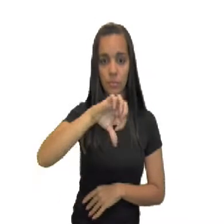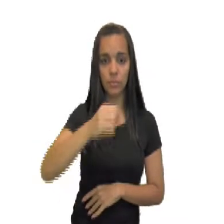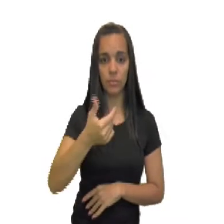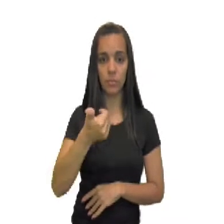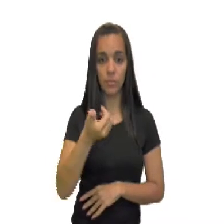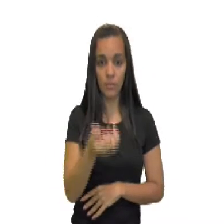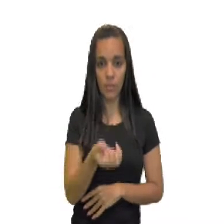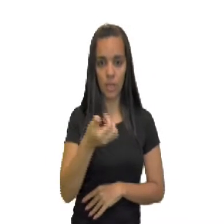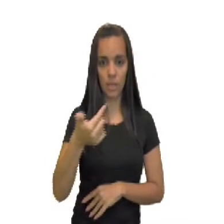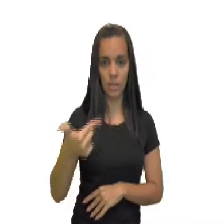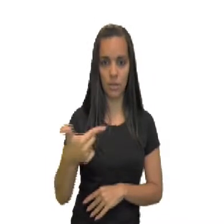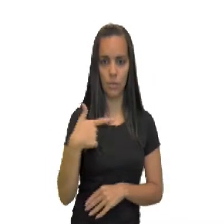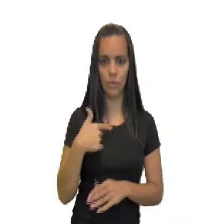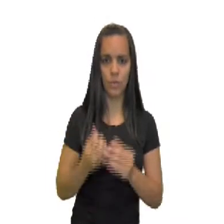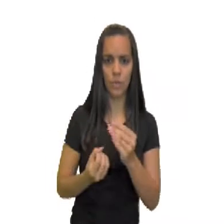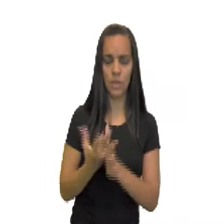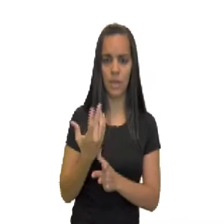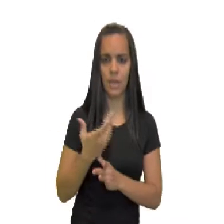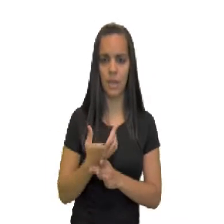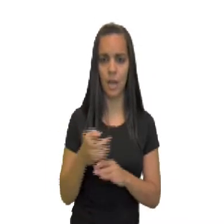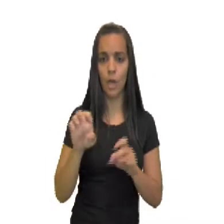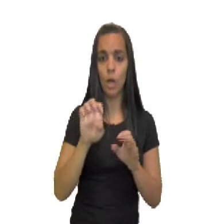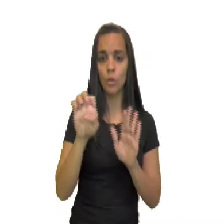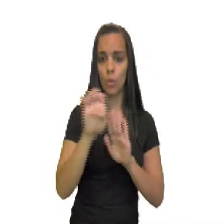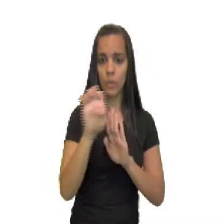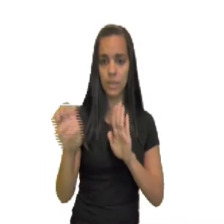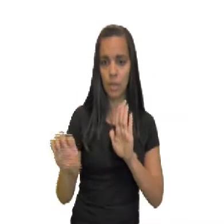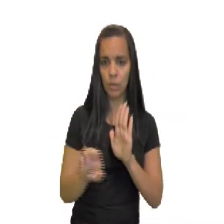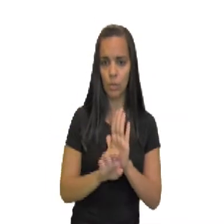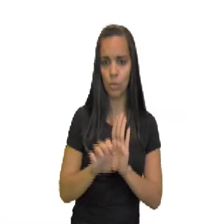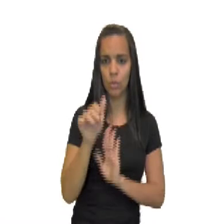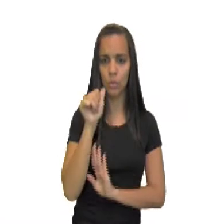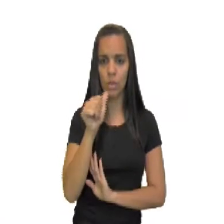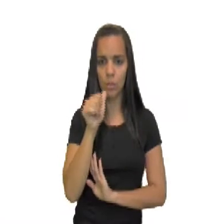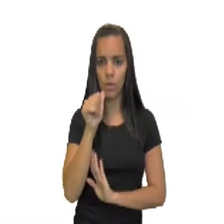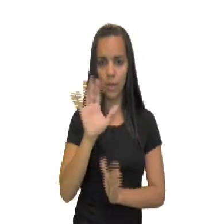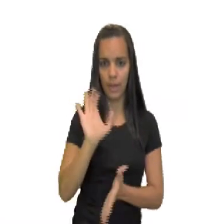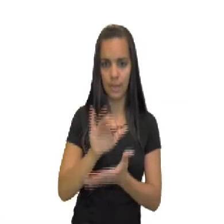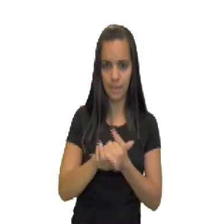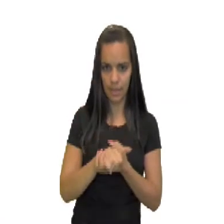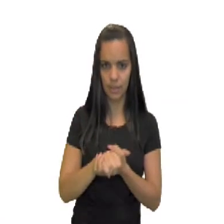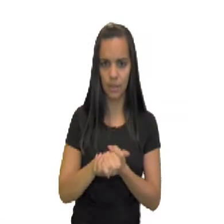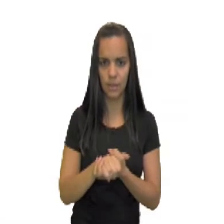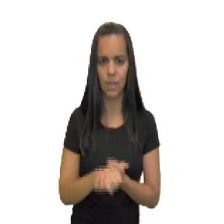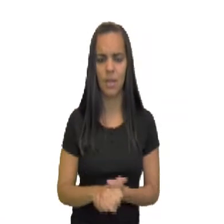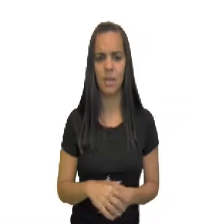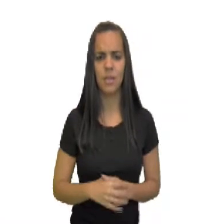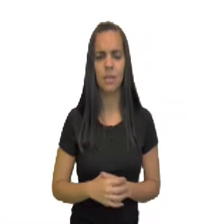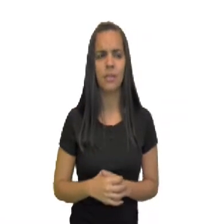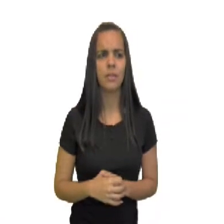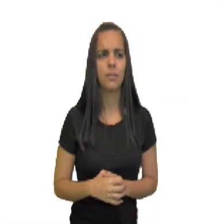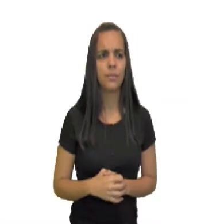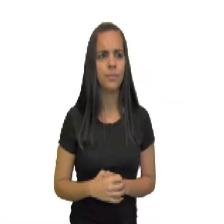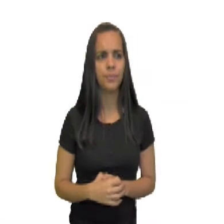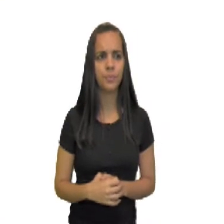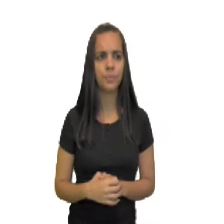Mulher Casada, dando alguns direitos para as mulheres, até mesmo